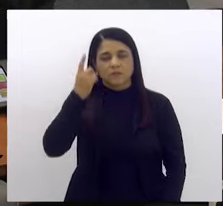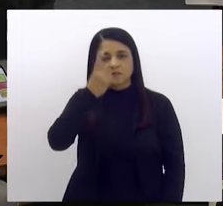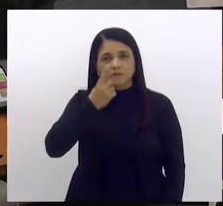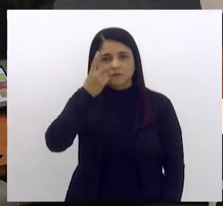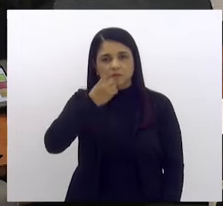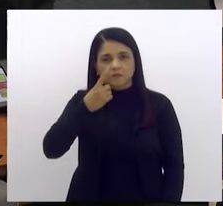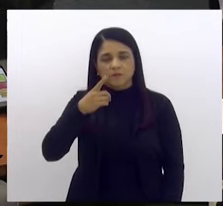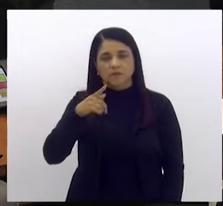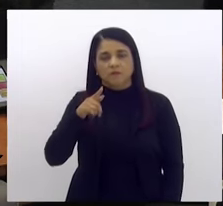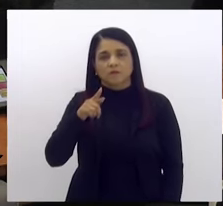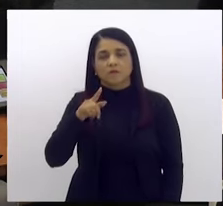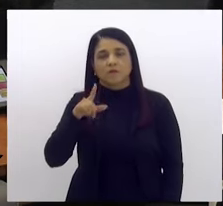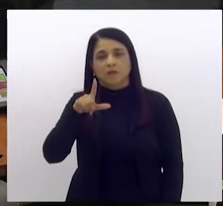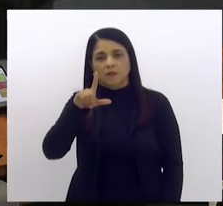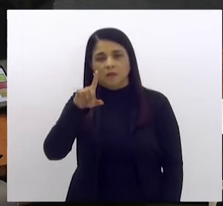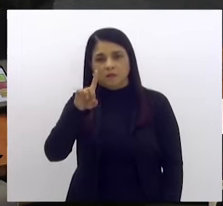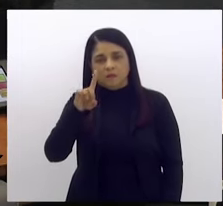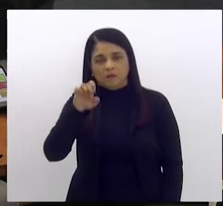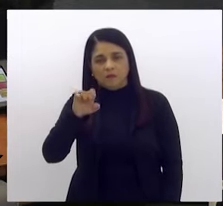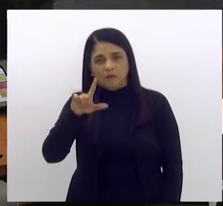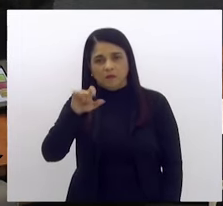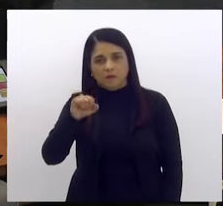Deputado Guilherme de Laroli.